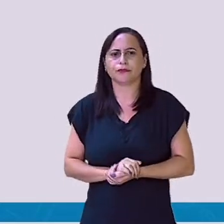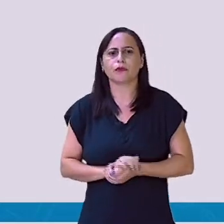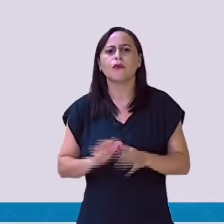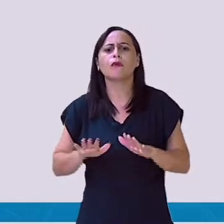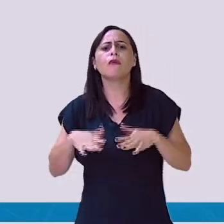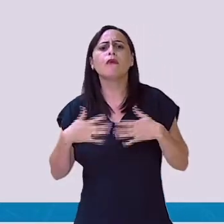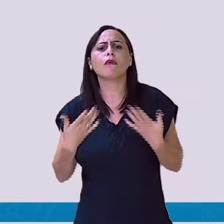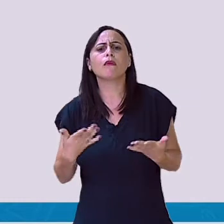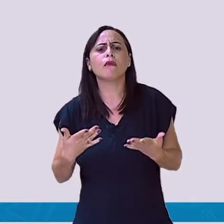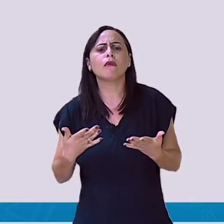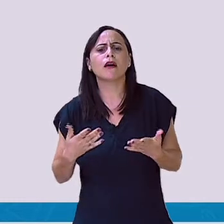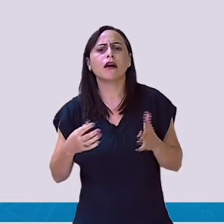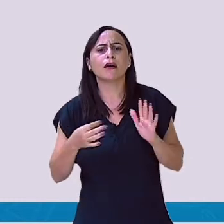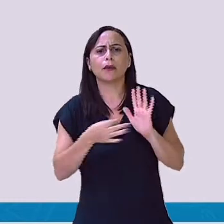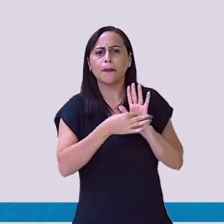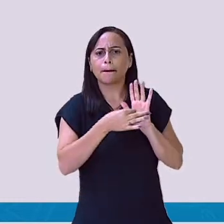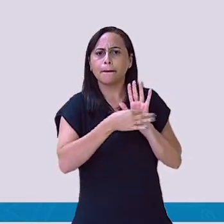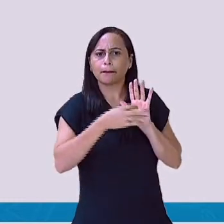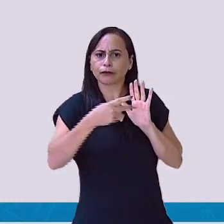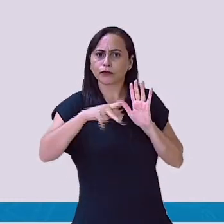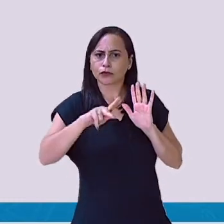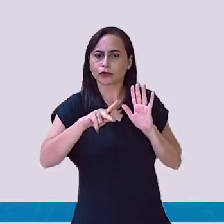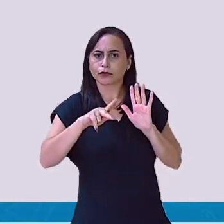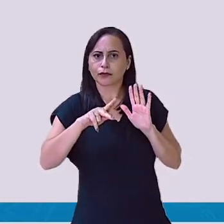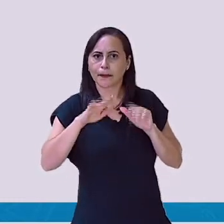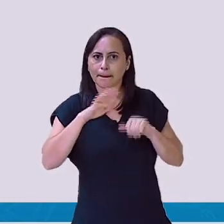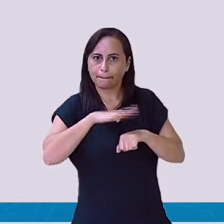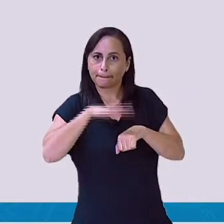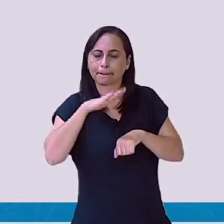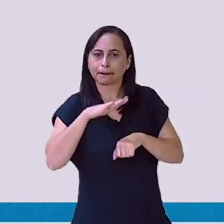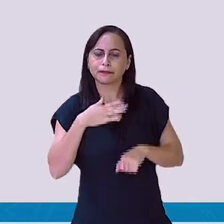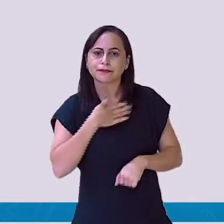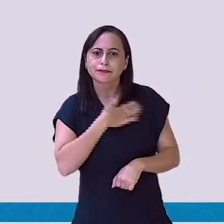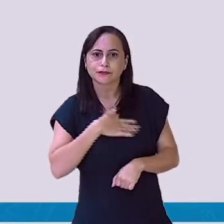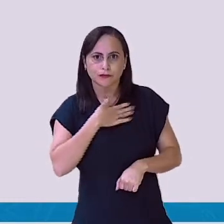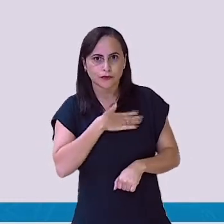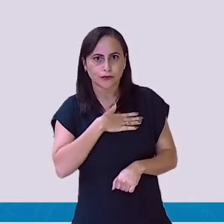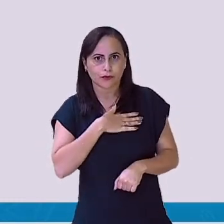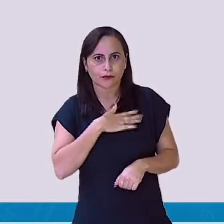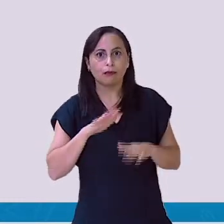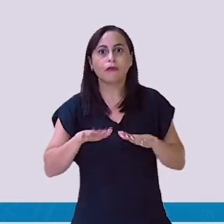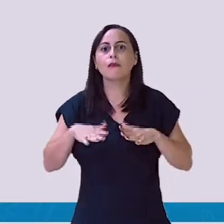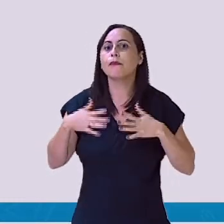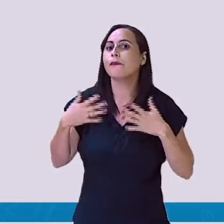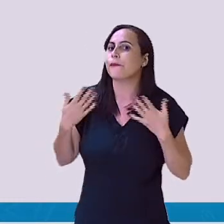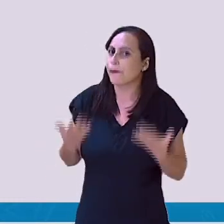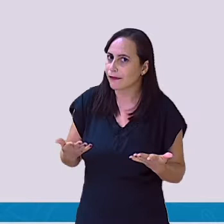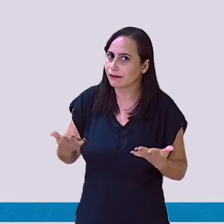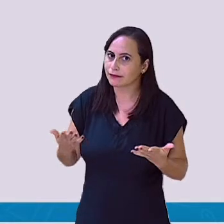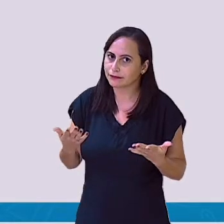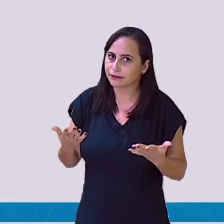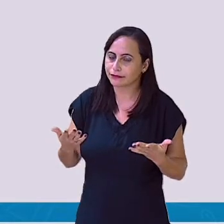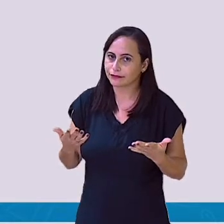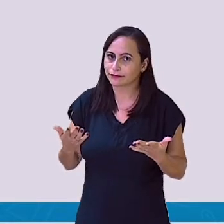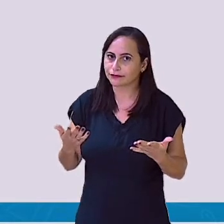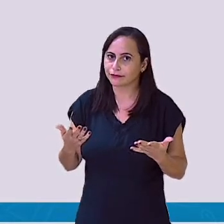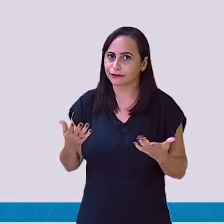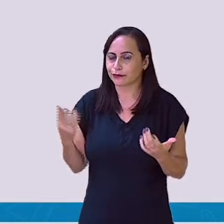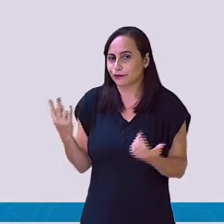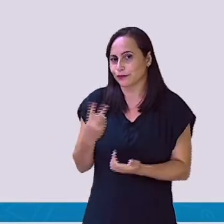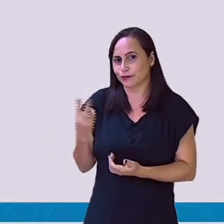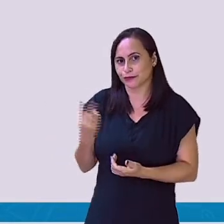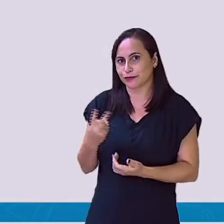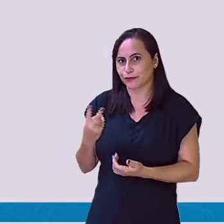mais? Tiveram 2, um que Célio falou e o outro que o Nirton contou. Qual dos 2 você